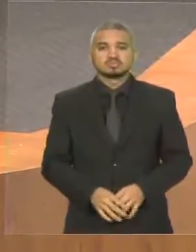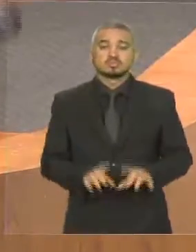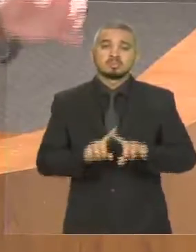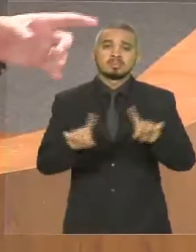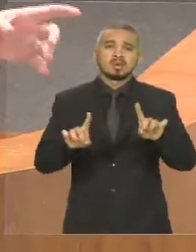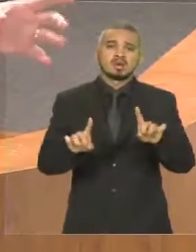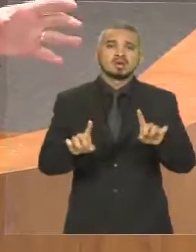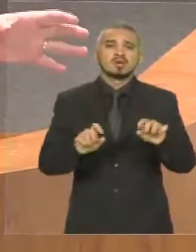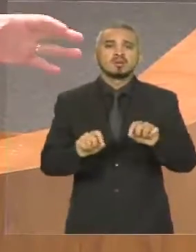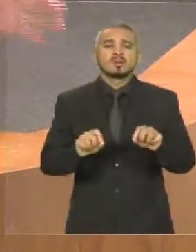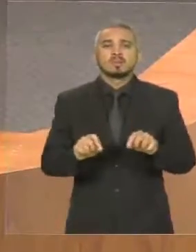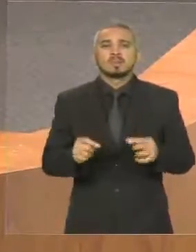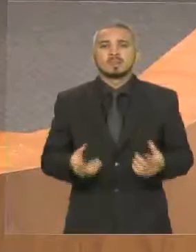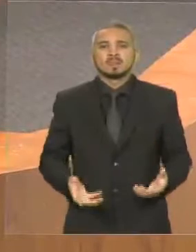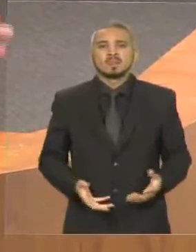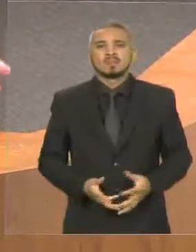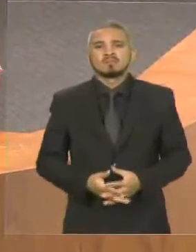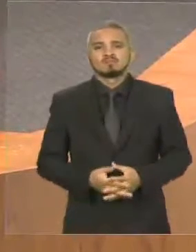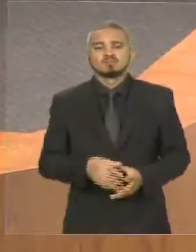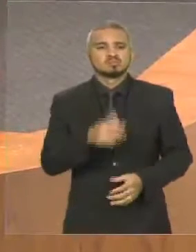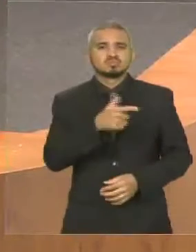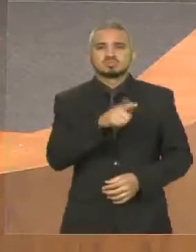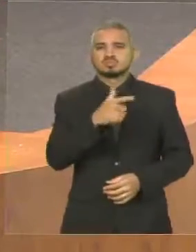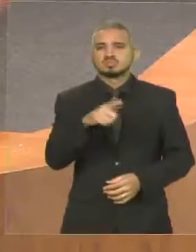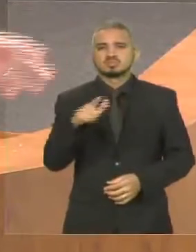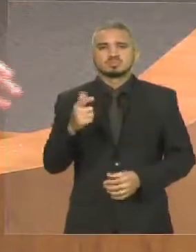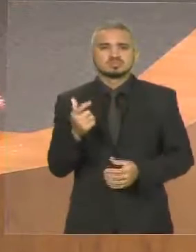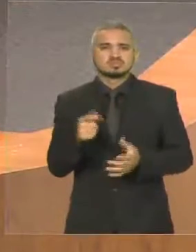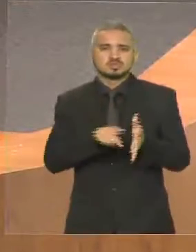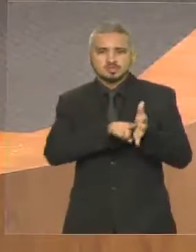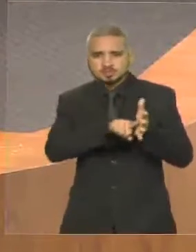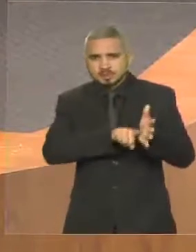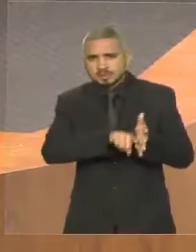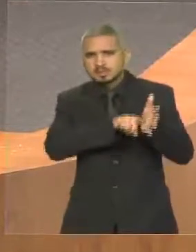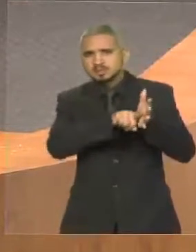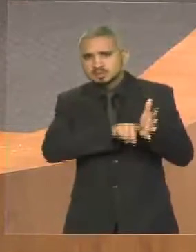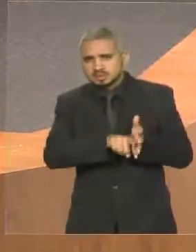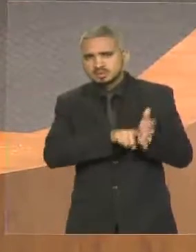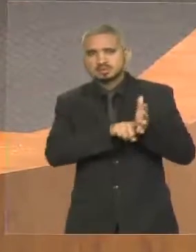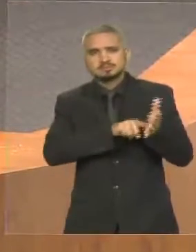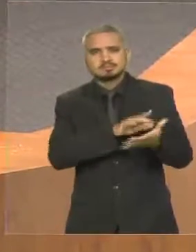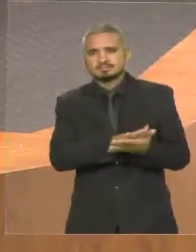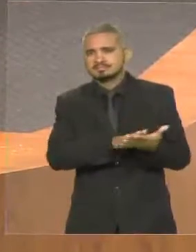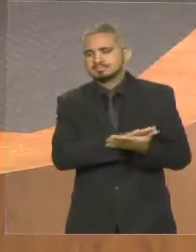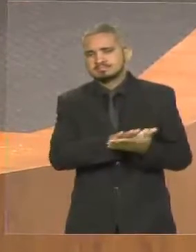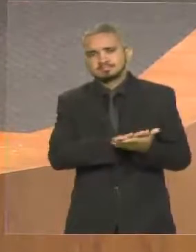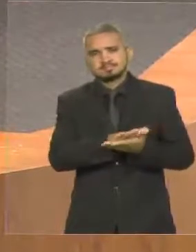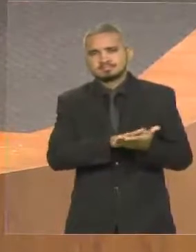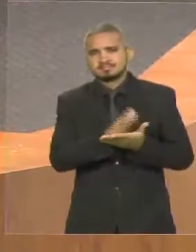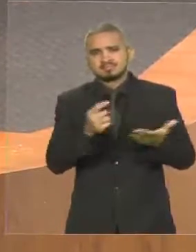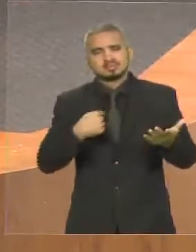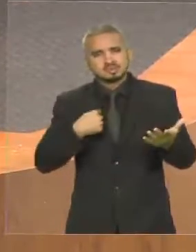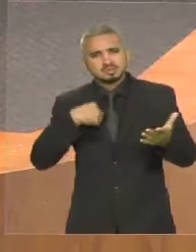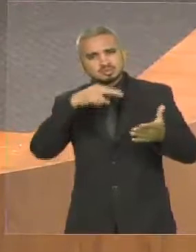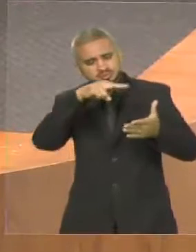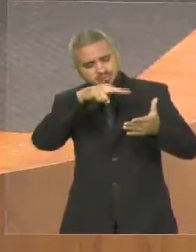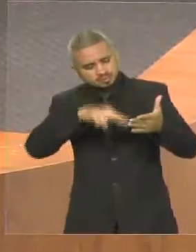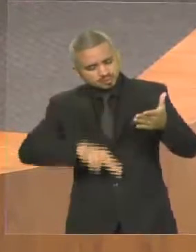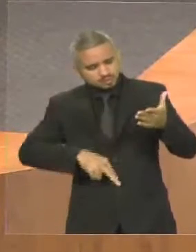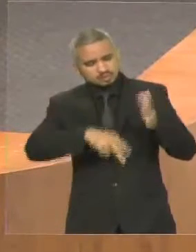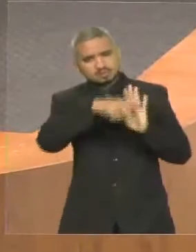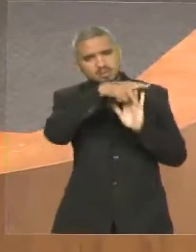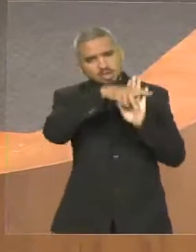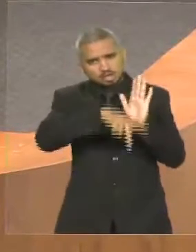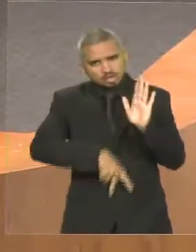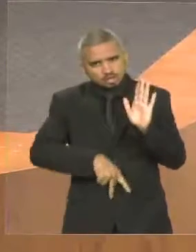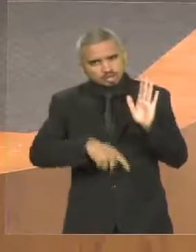nenhum estudo. Não tem estudo algum. Eu olhei aqui o projeto, eu analisei